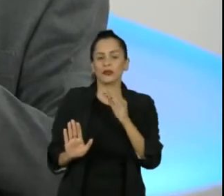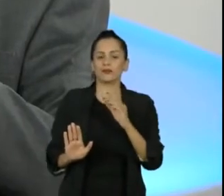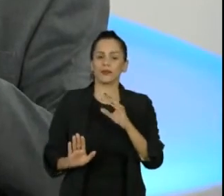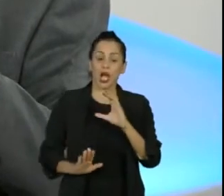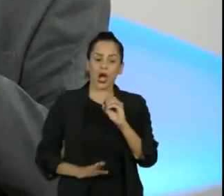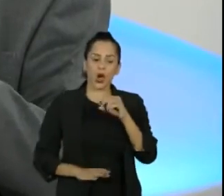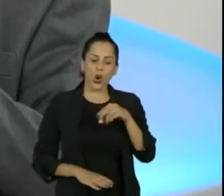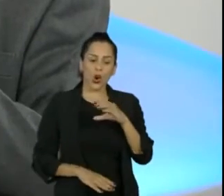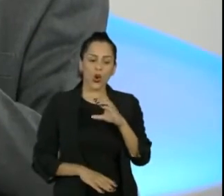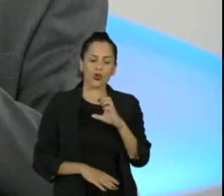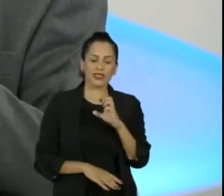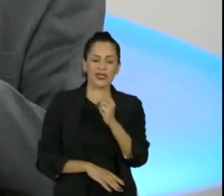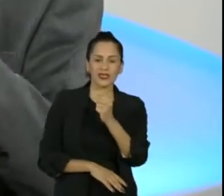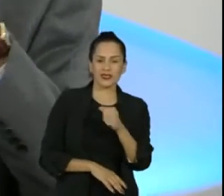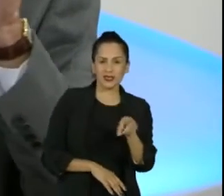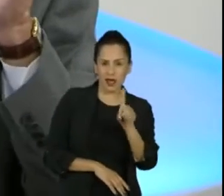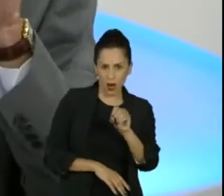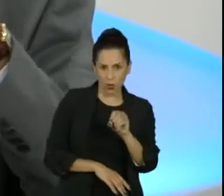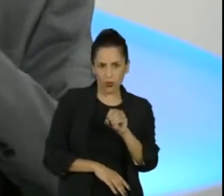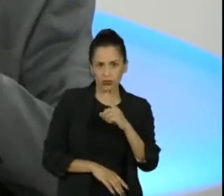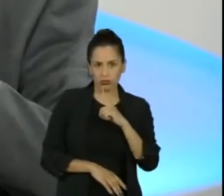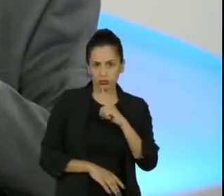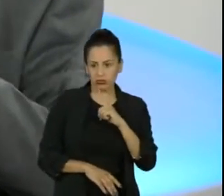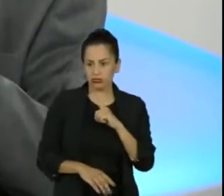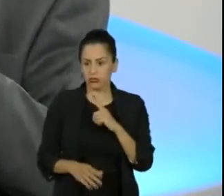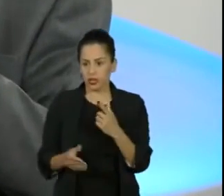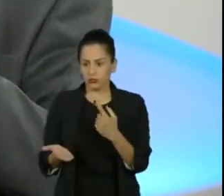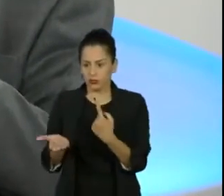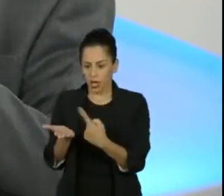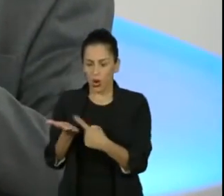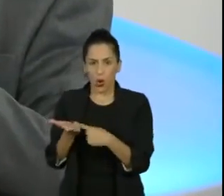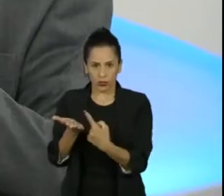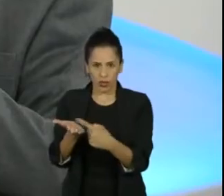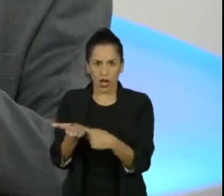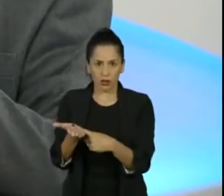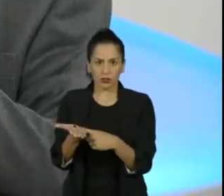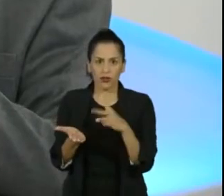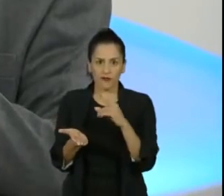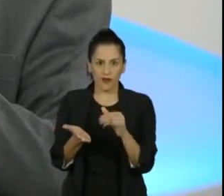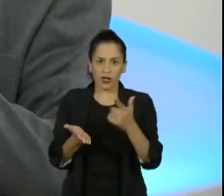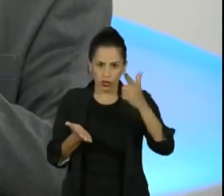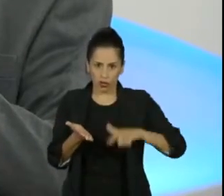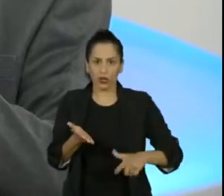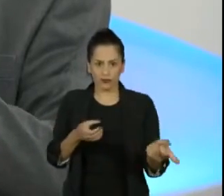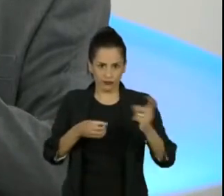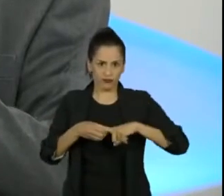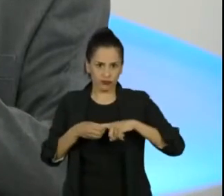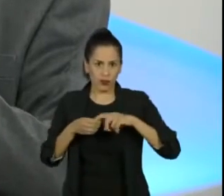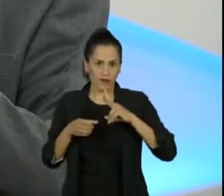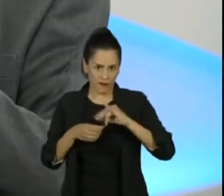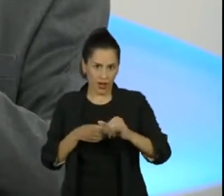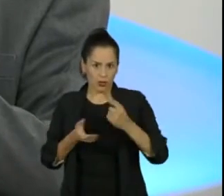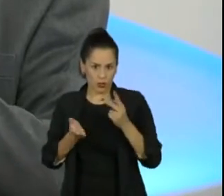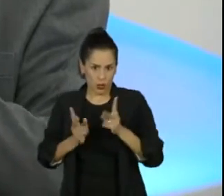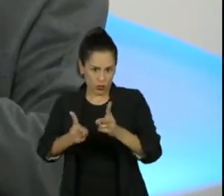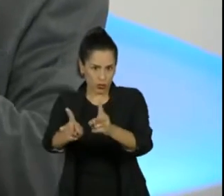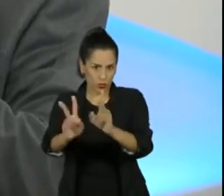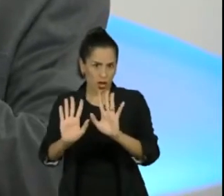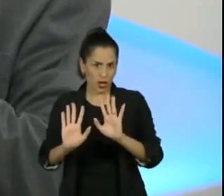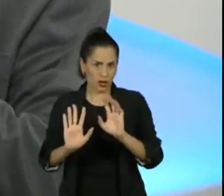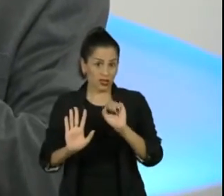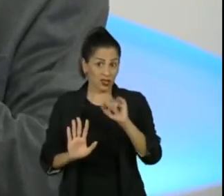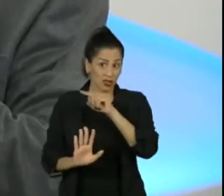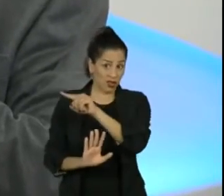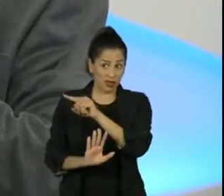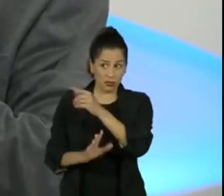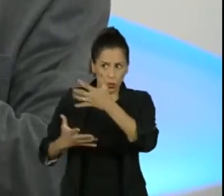parece que eles vão fazer um grande favor em renovar a concessão de estrada da Vale. Se o Brasil bater o pé e não renovar, eles